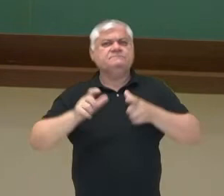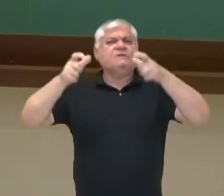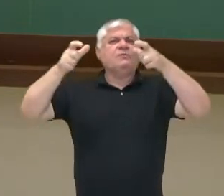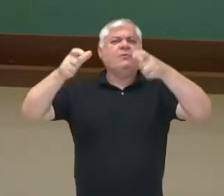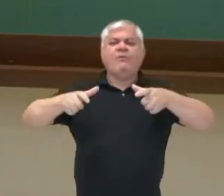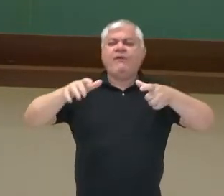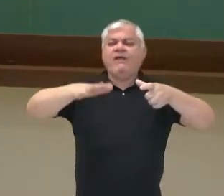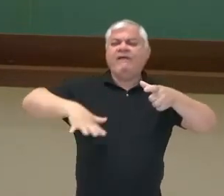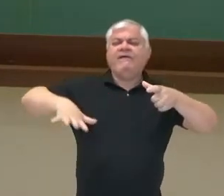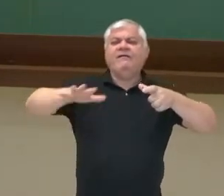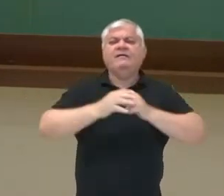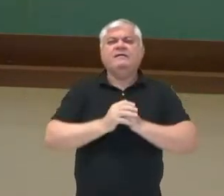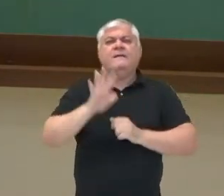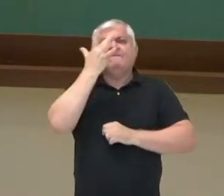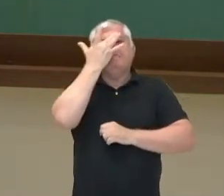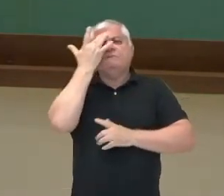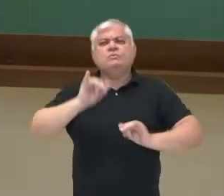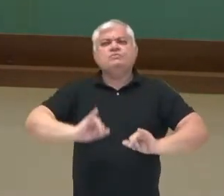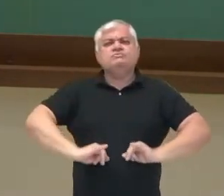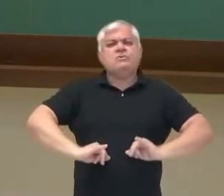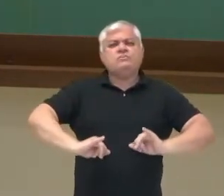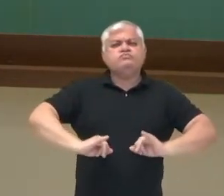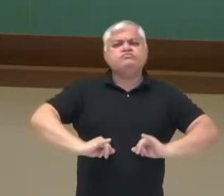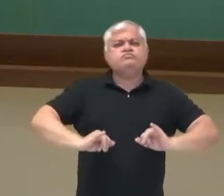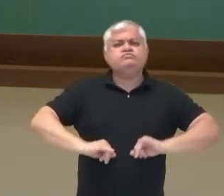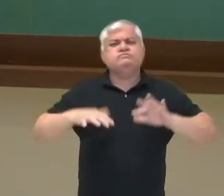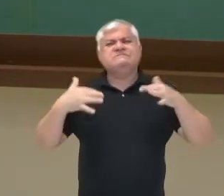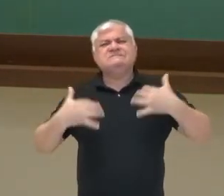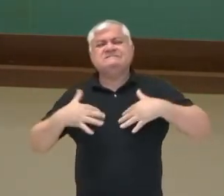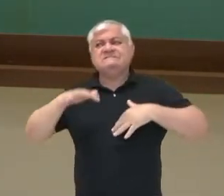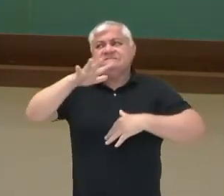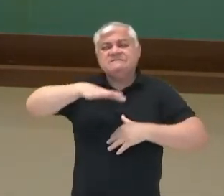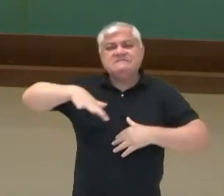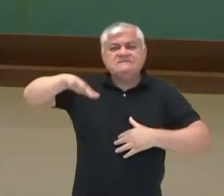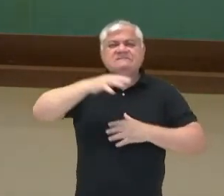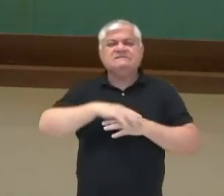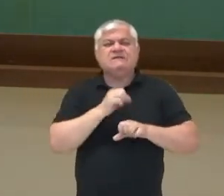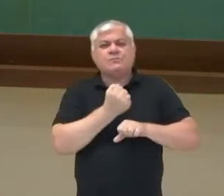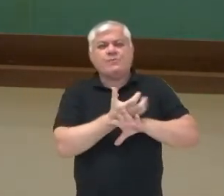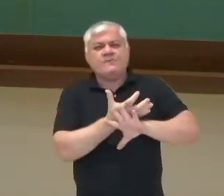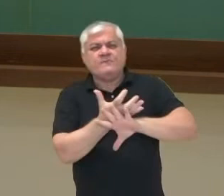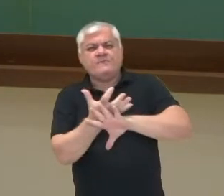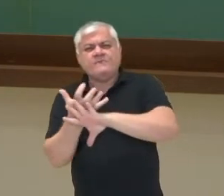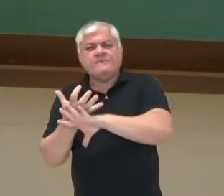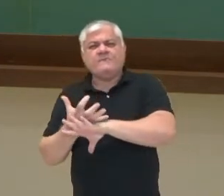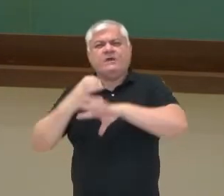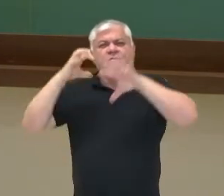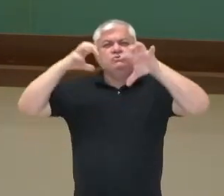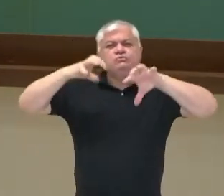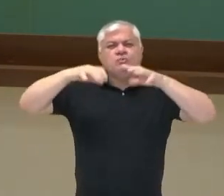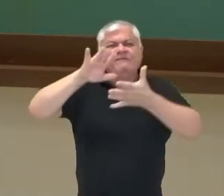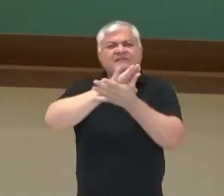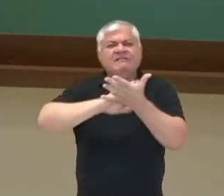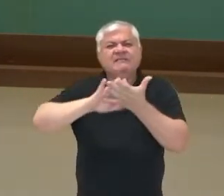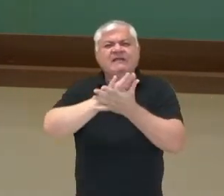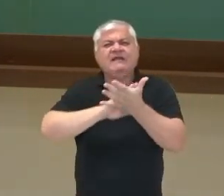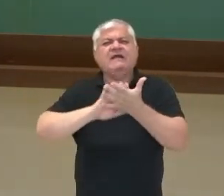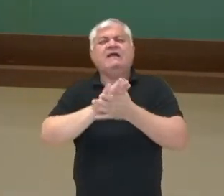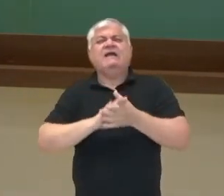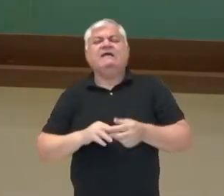as pessoas sofrem, sofrem muito, né? Pela seca, né? Pela falta